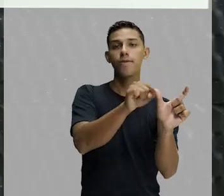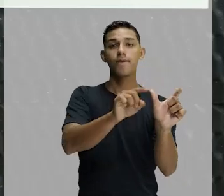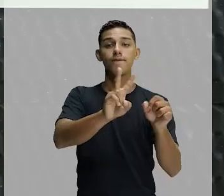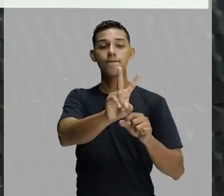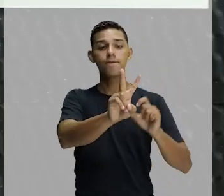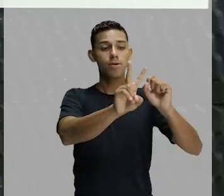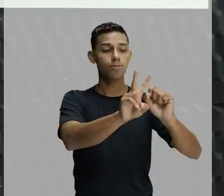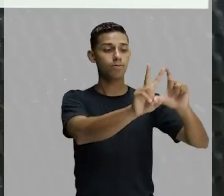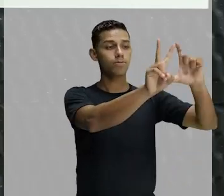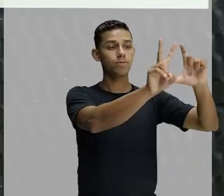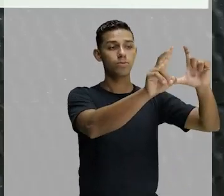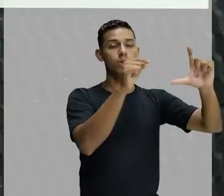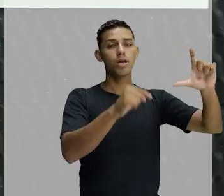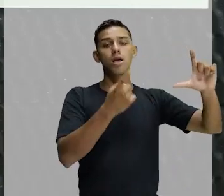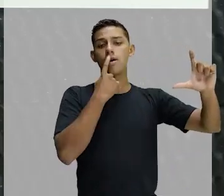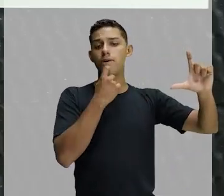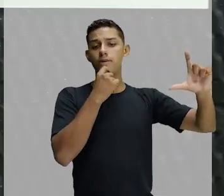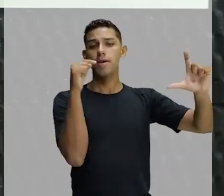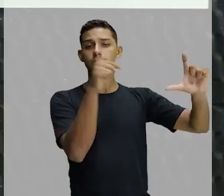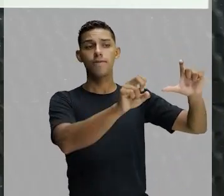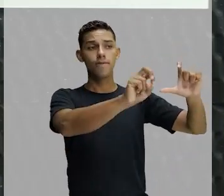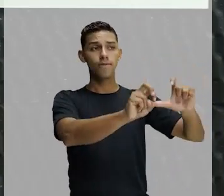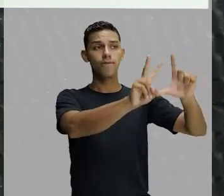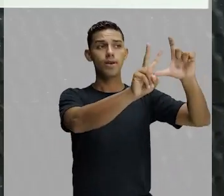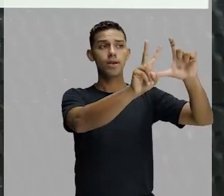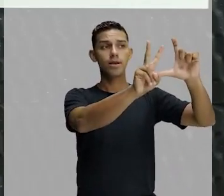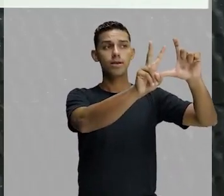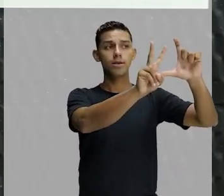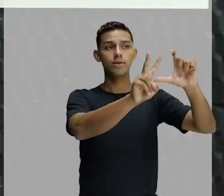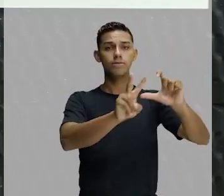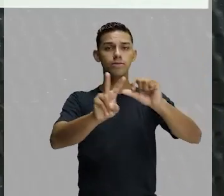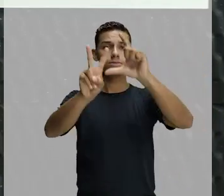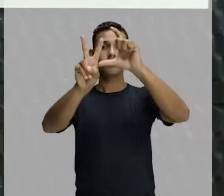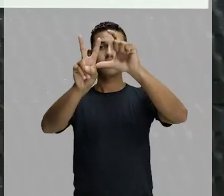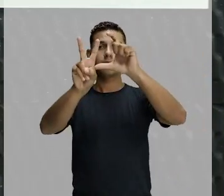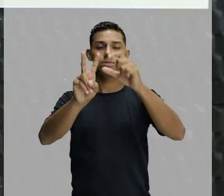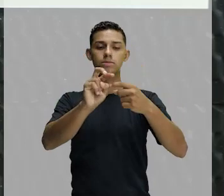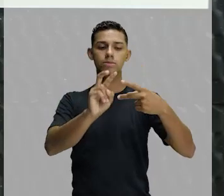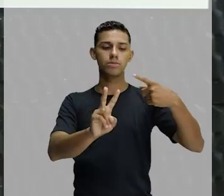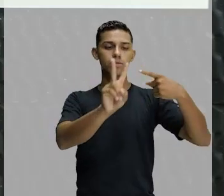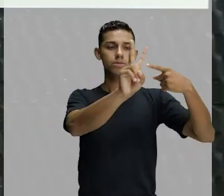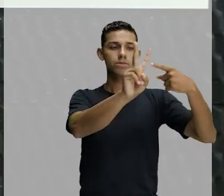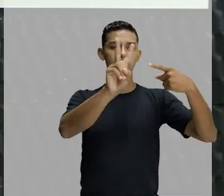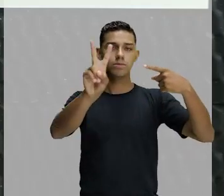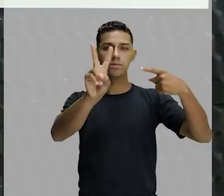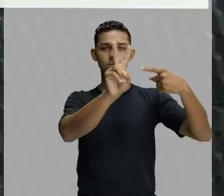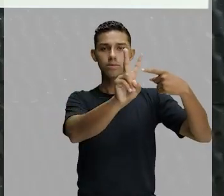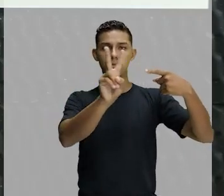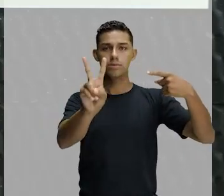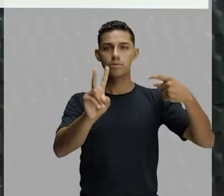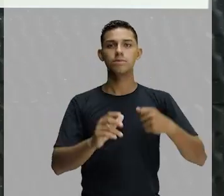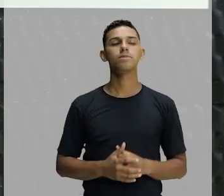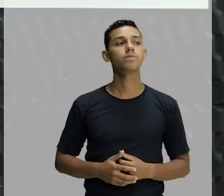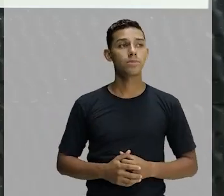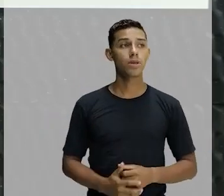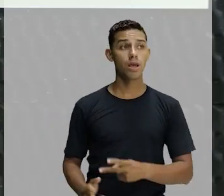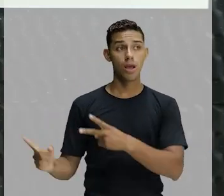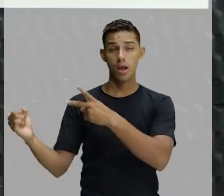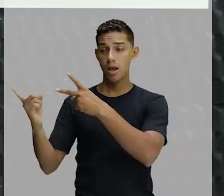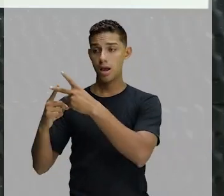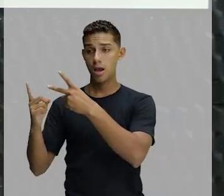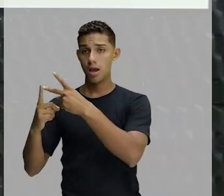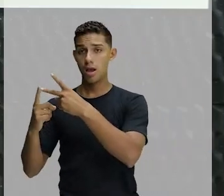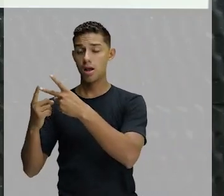o fenótipo vermelho, ele vai ser Vzão, Vzão. Já as plantas que produzem